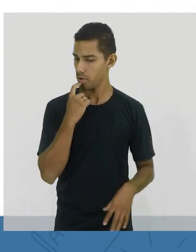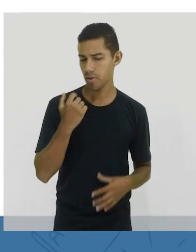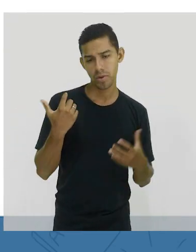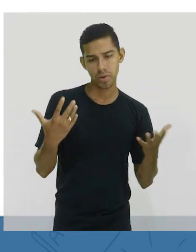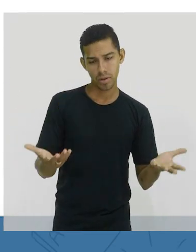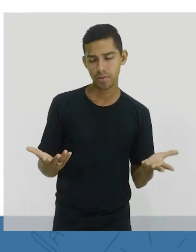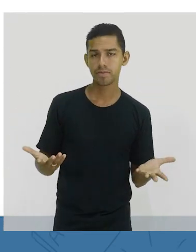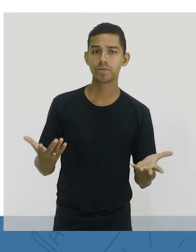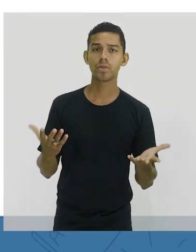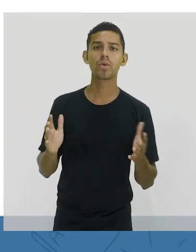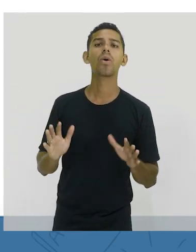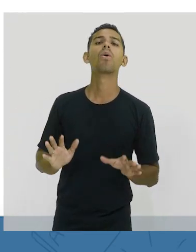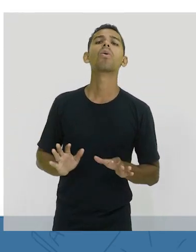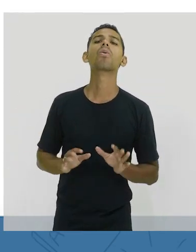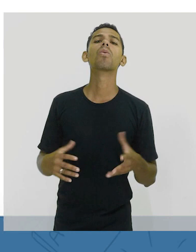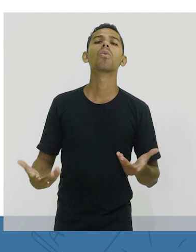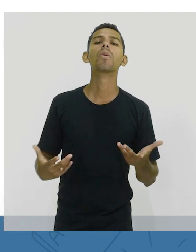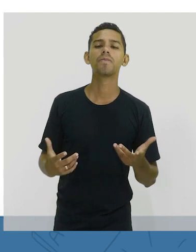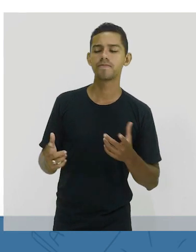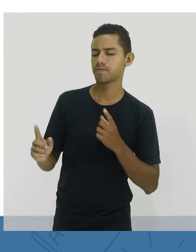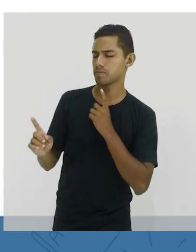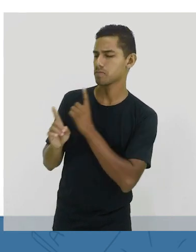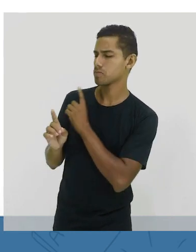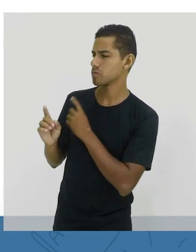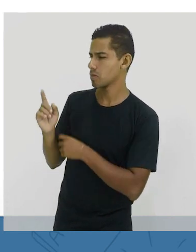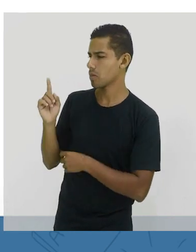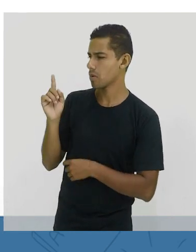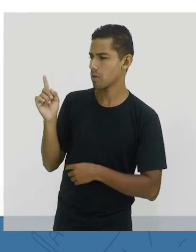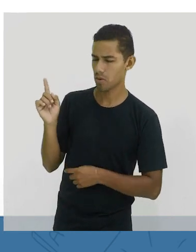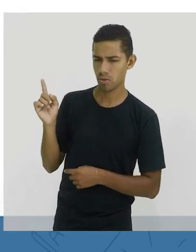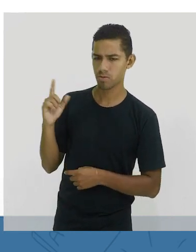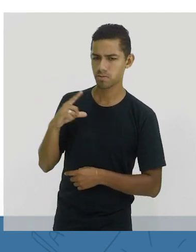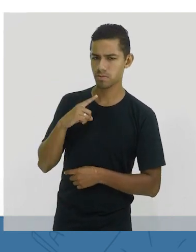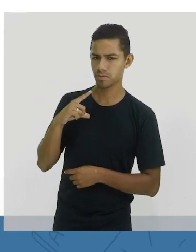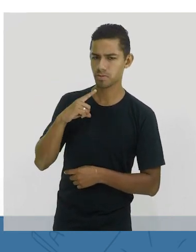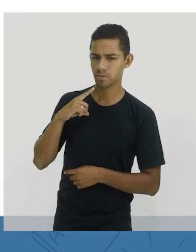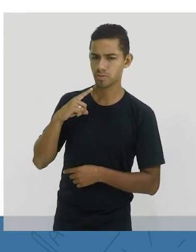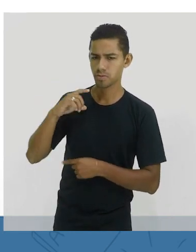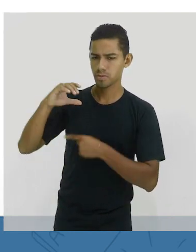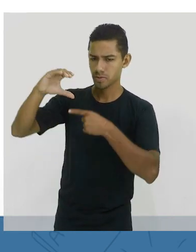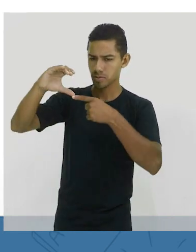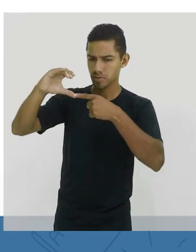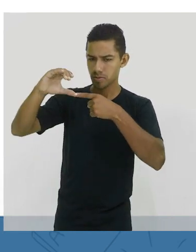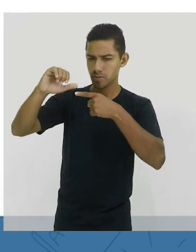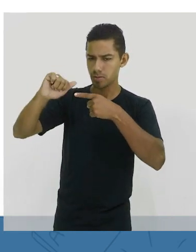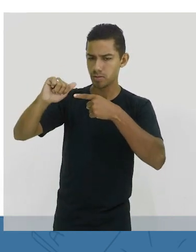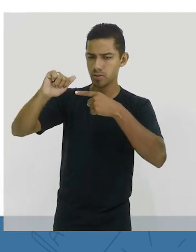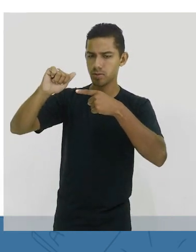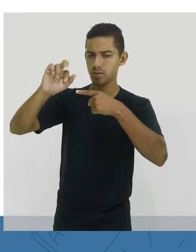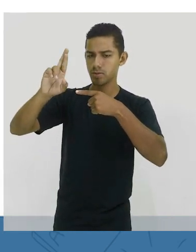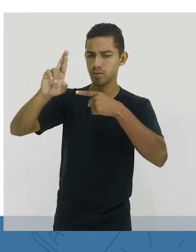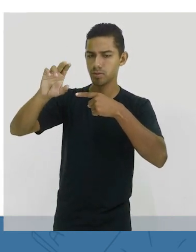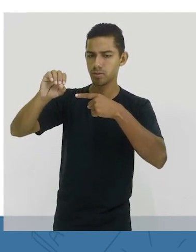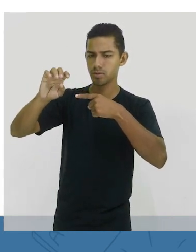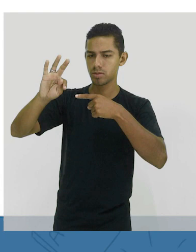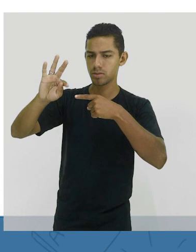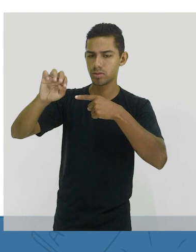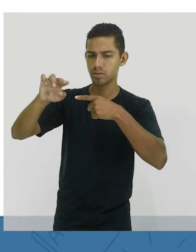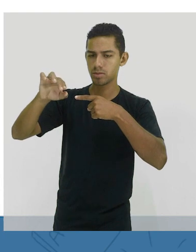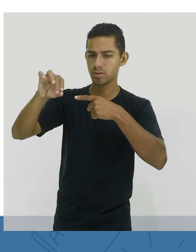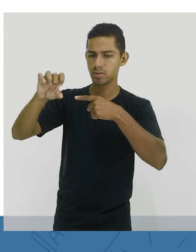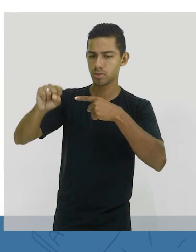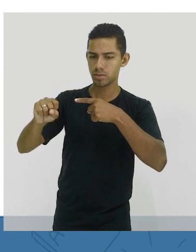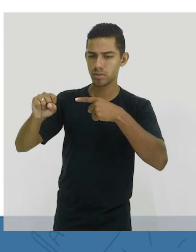Em qual faixa do espectro visível os carotenos absorvem majoritariamente? Letra